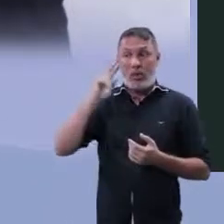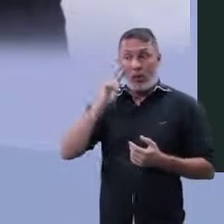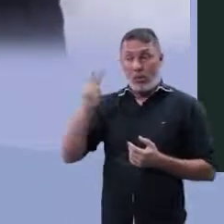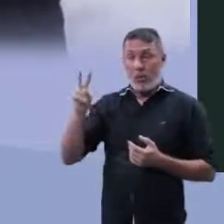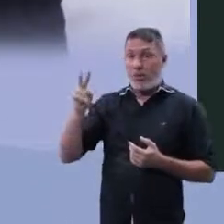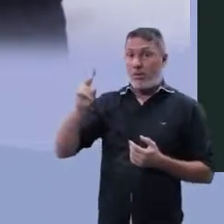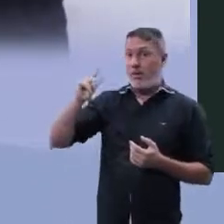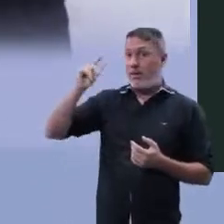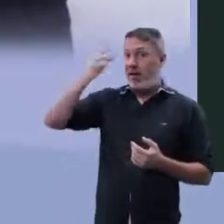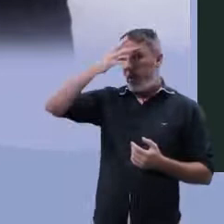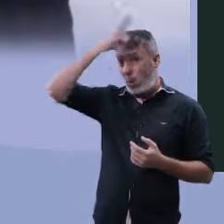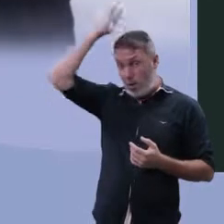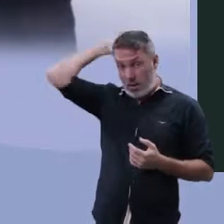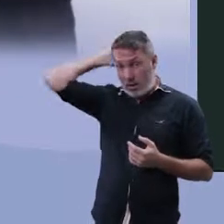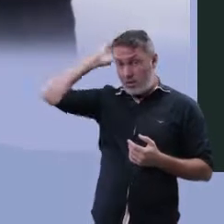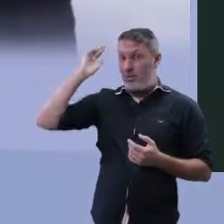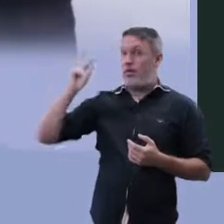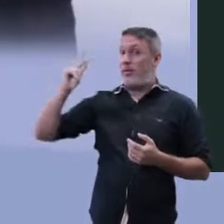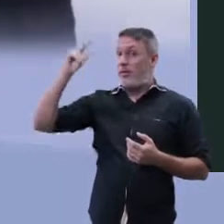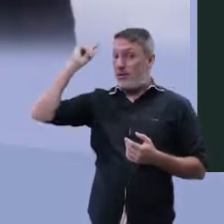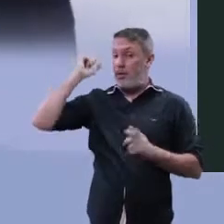está falando do Império Romano, tá?